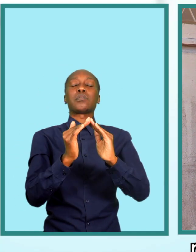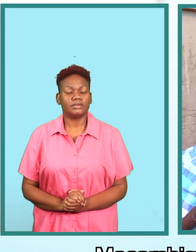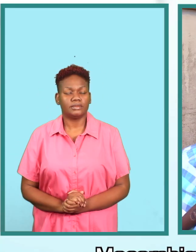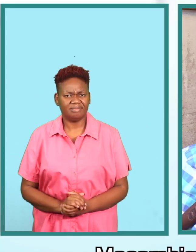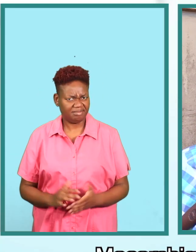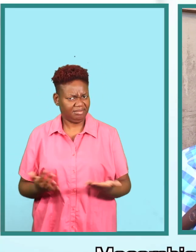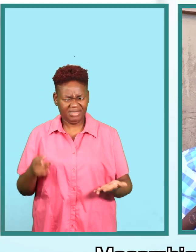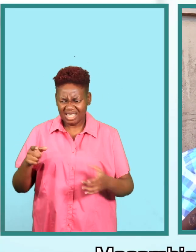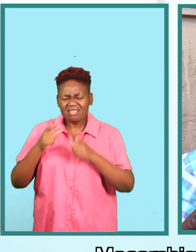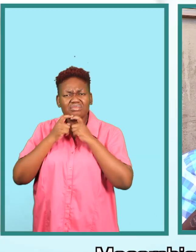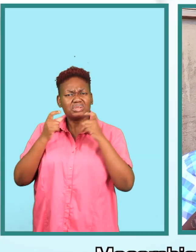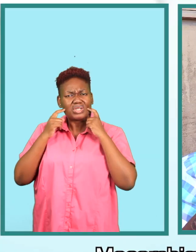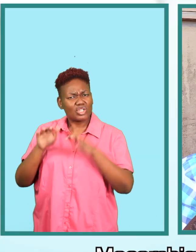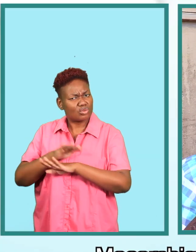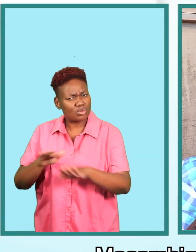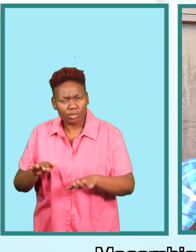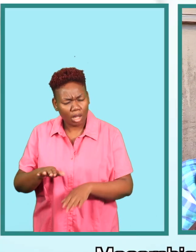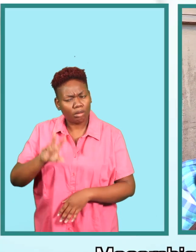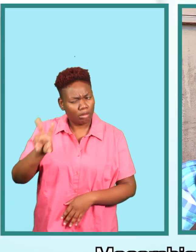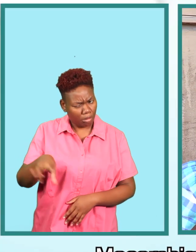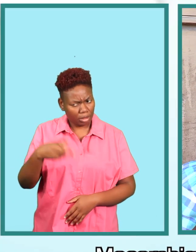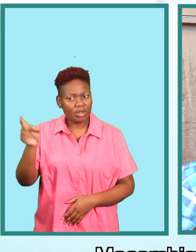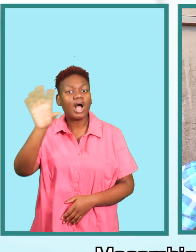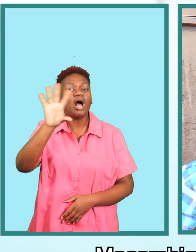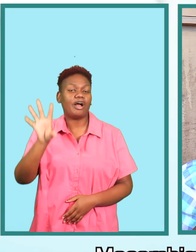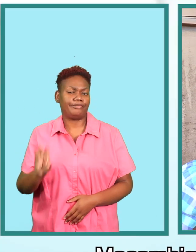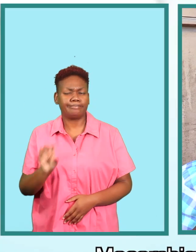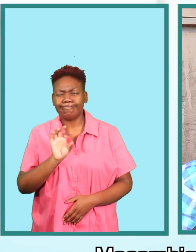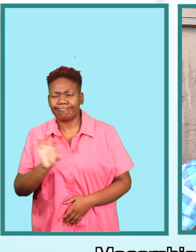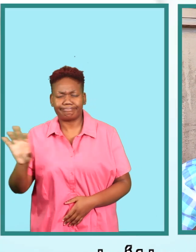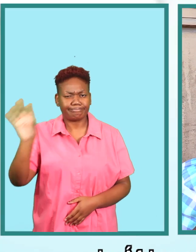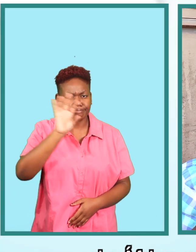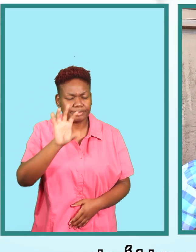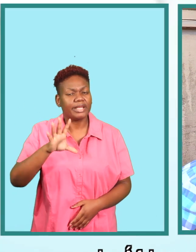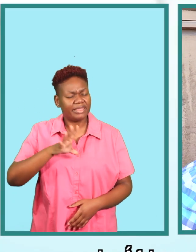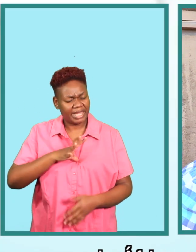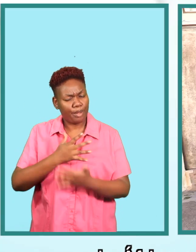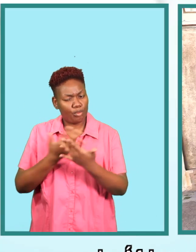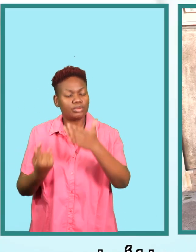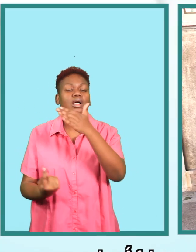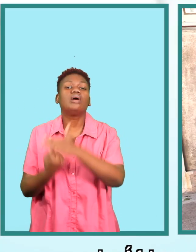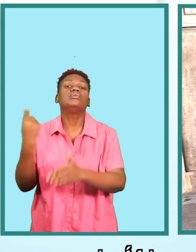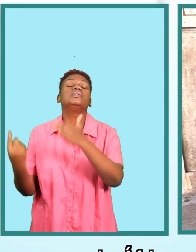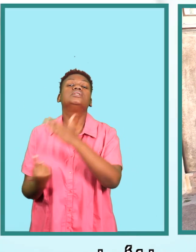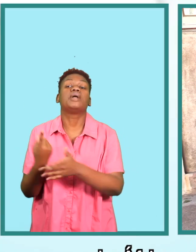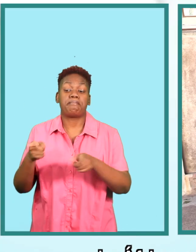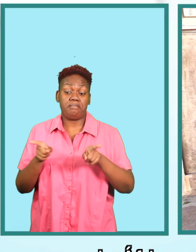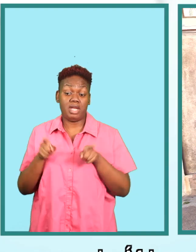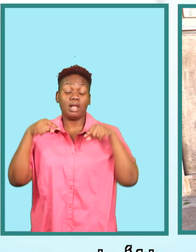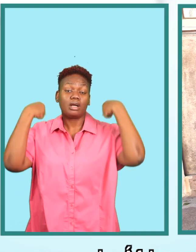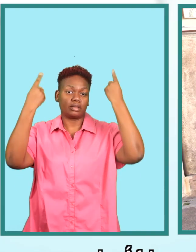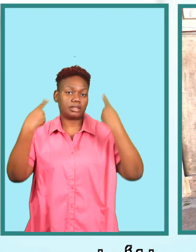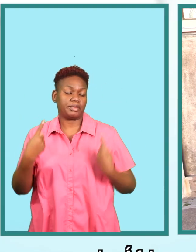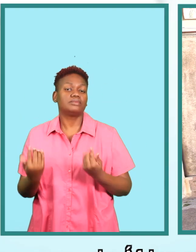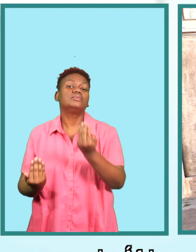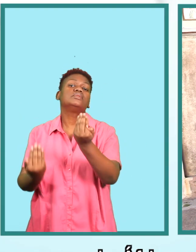para a família. Moçambique é dos países com mais casos de uniões prematuras de África, com cerca de quase a metade das